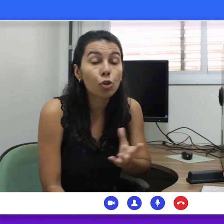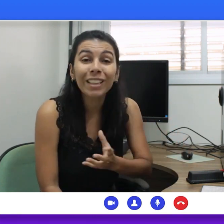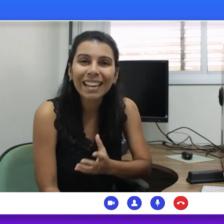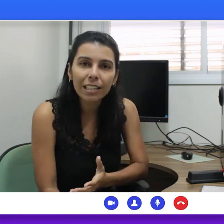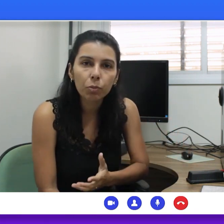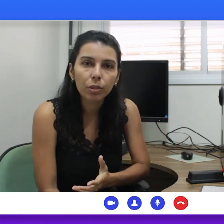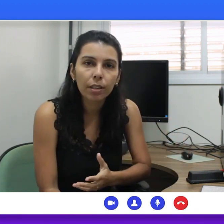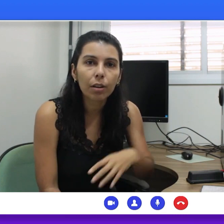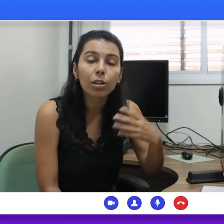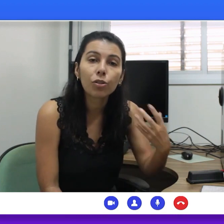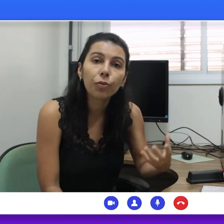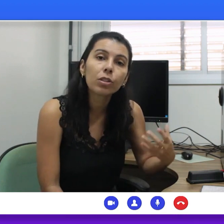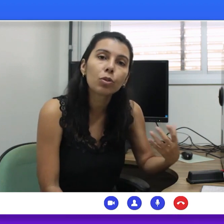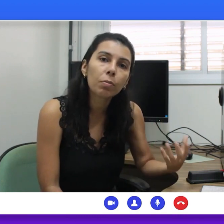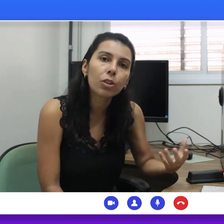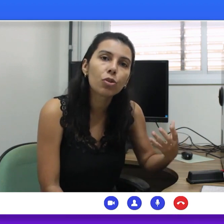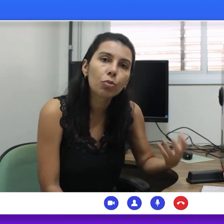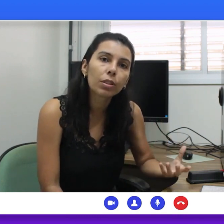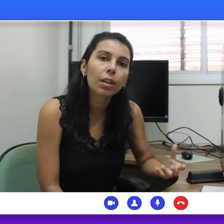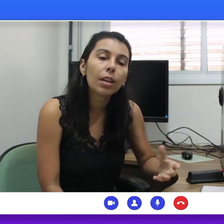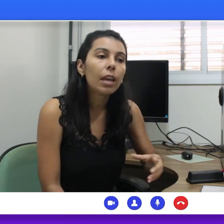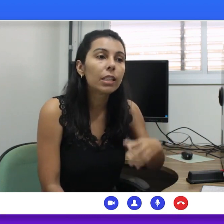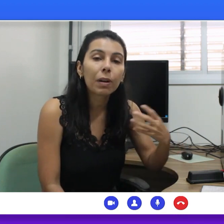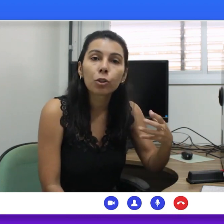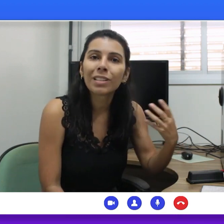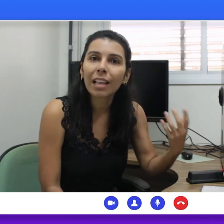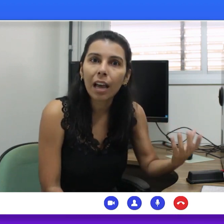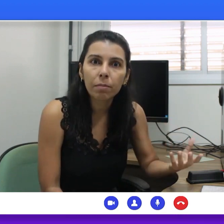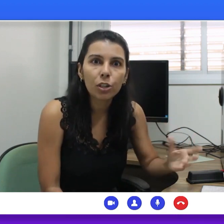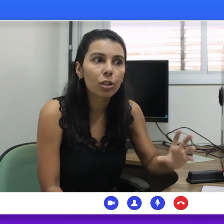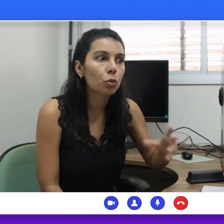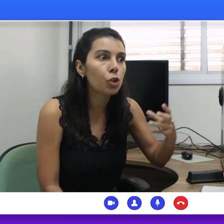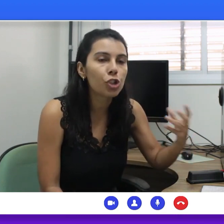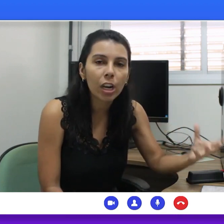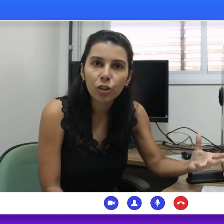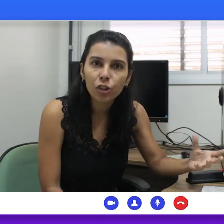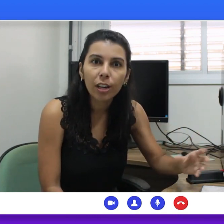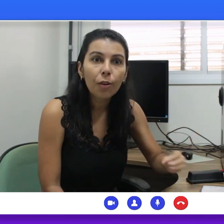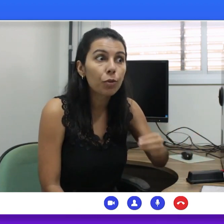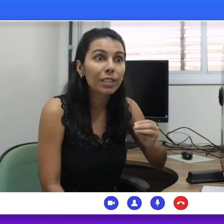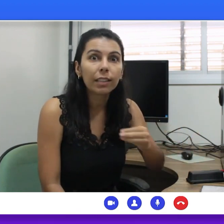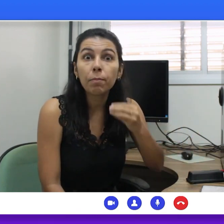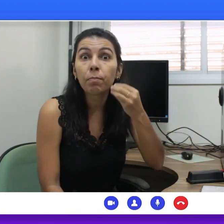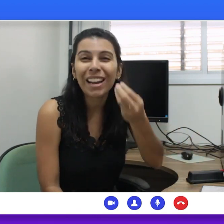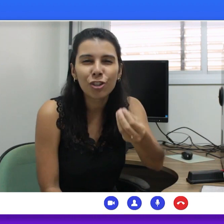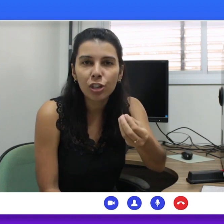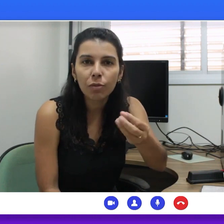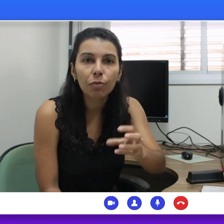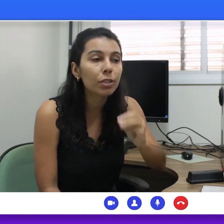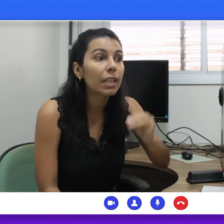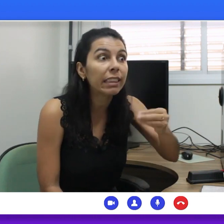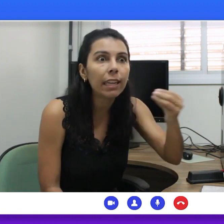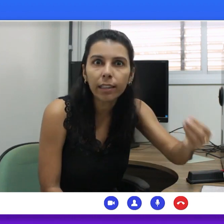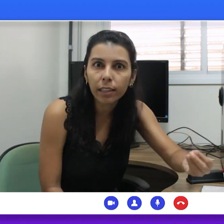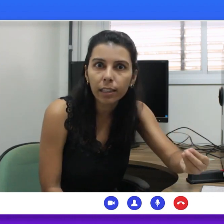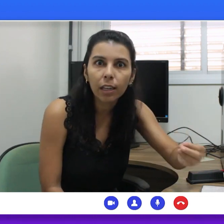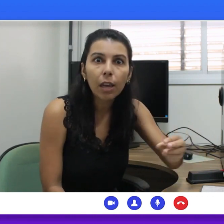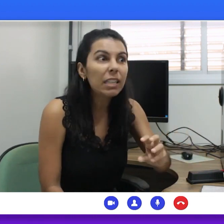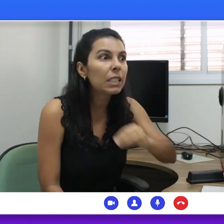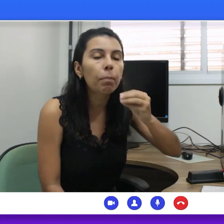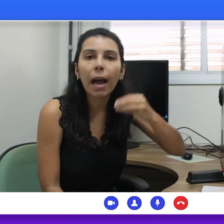alarmistas. O jornalismo sério, ele dificilmente usa expressões alarmistas, urgente, imperativo, você tem